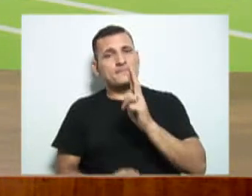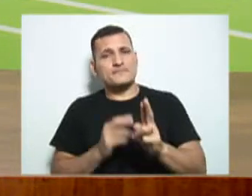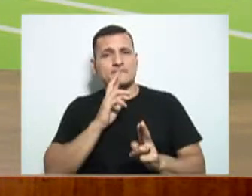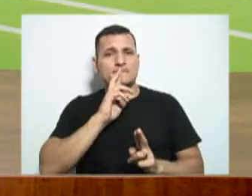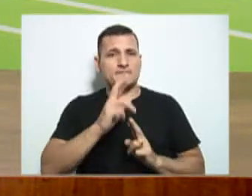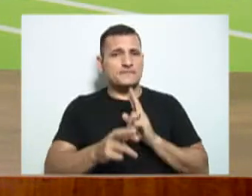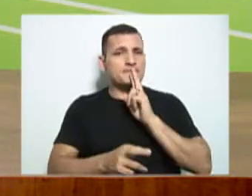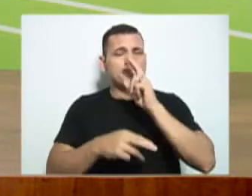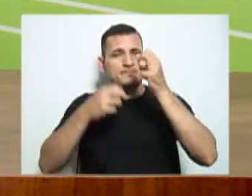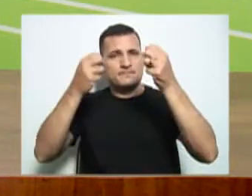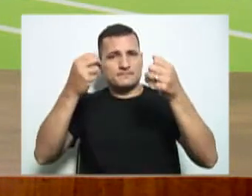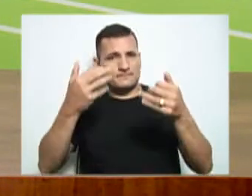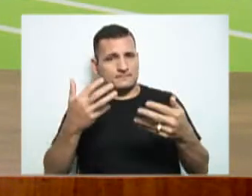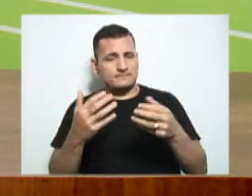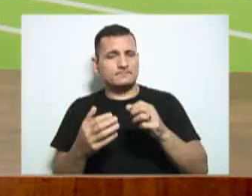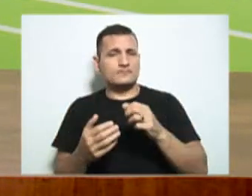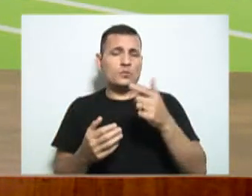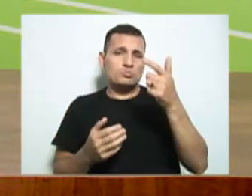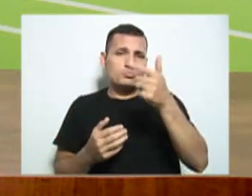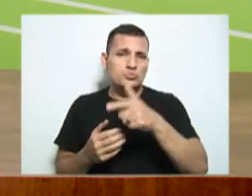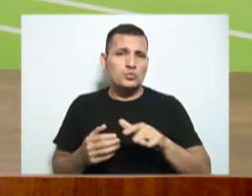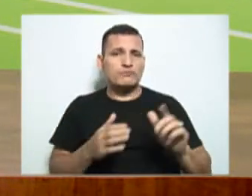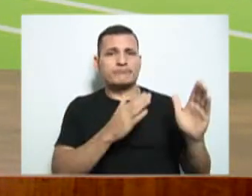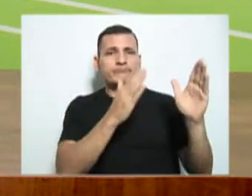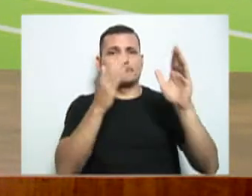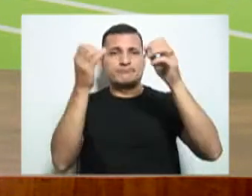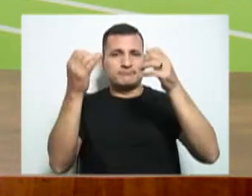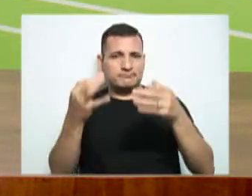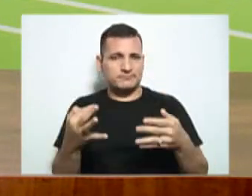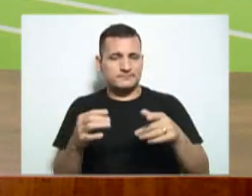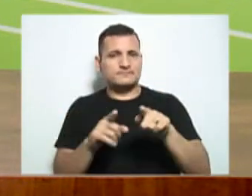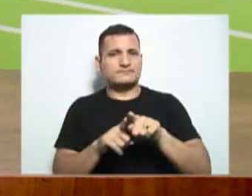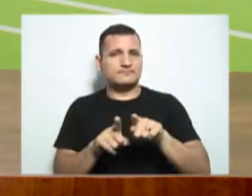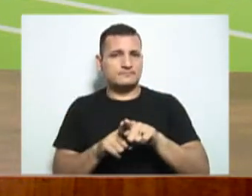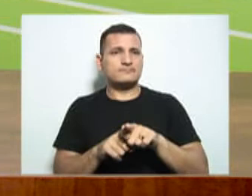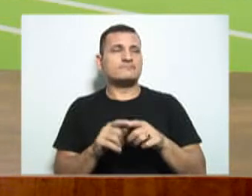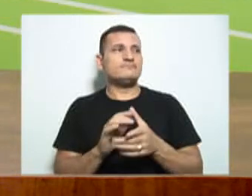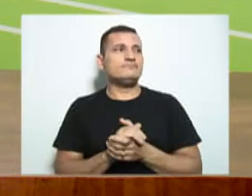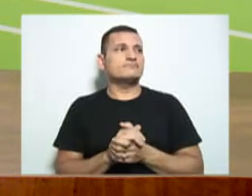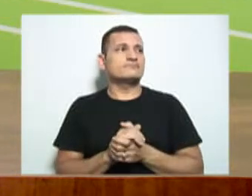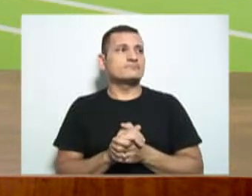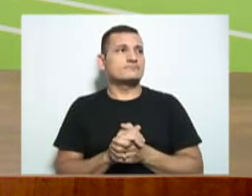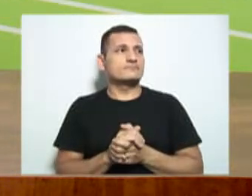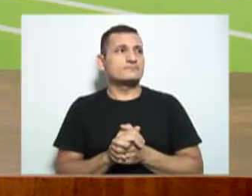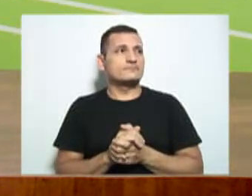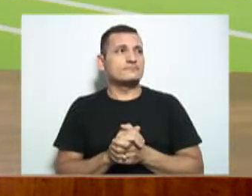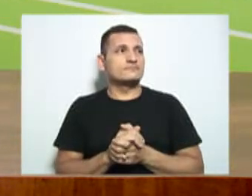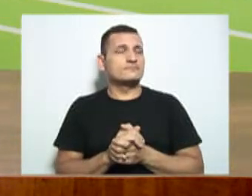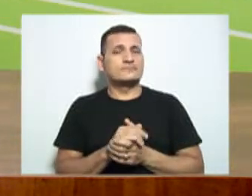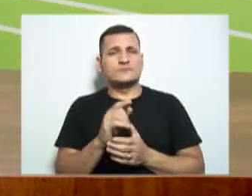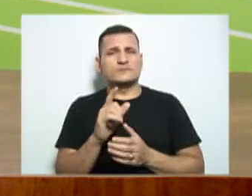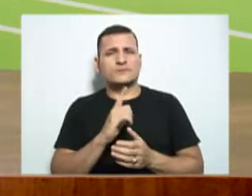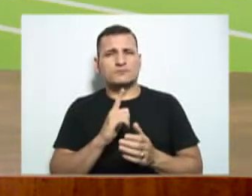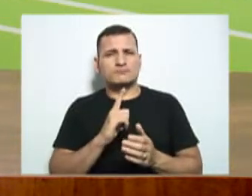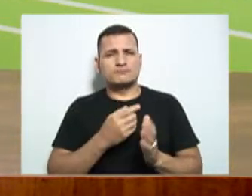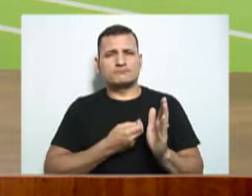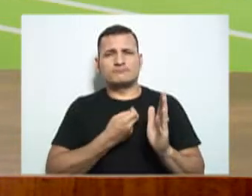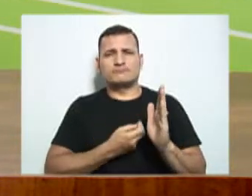respondendo ou muitas vezes explicando novamente aquele conteúdo. Tá? A participação aqui somente uma